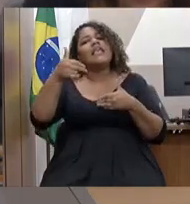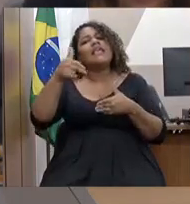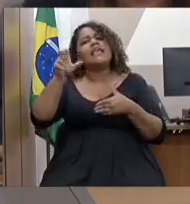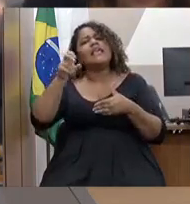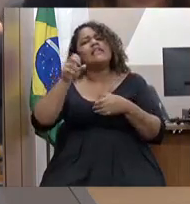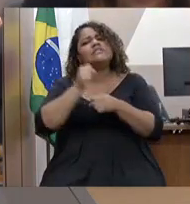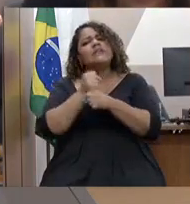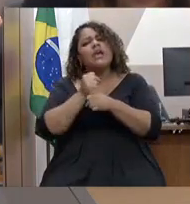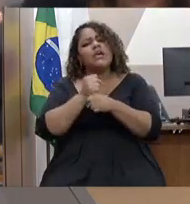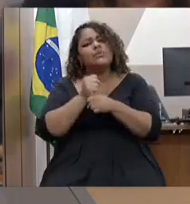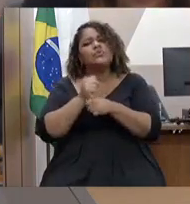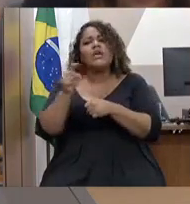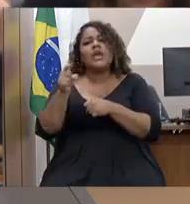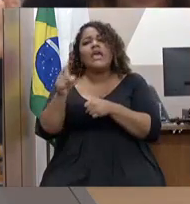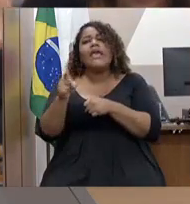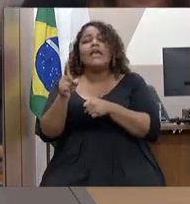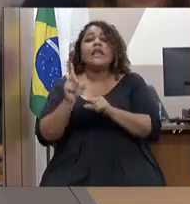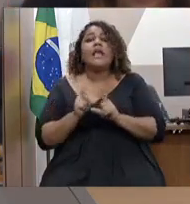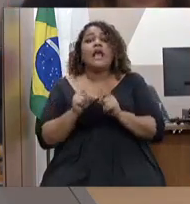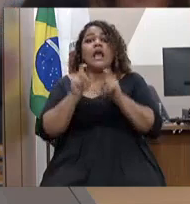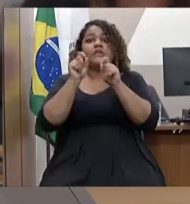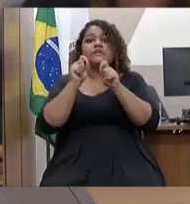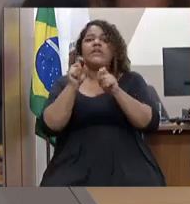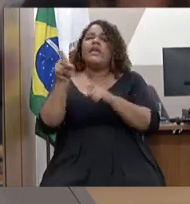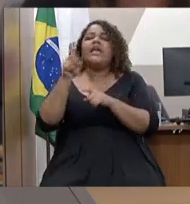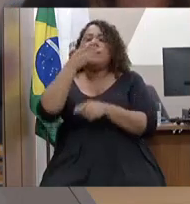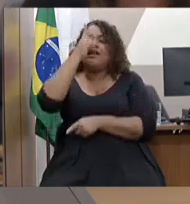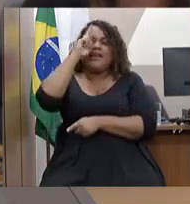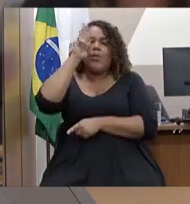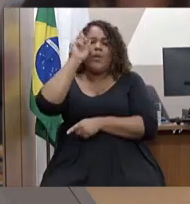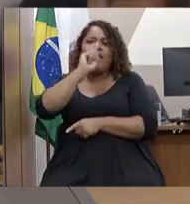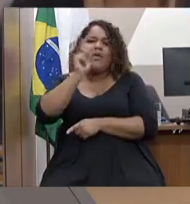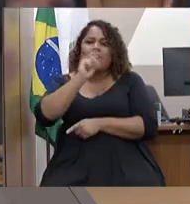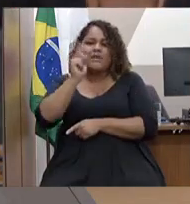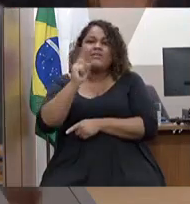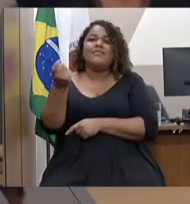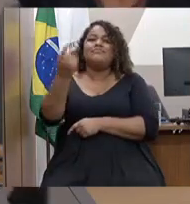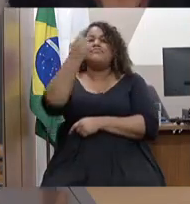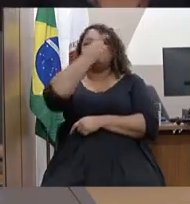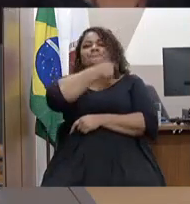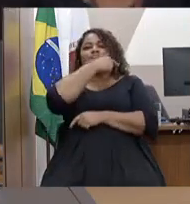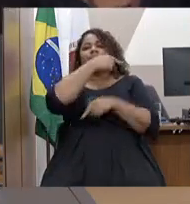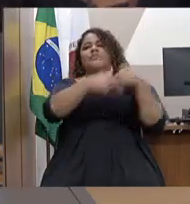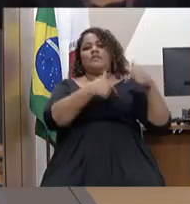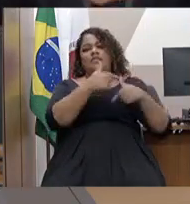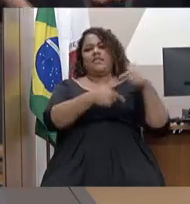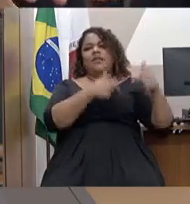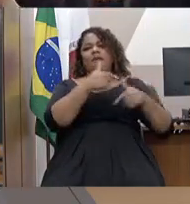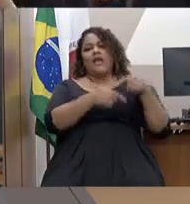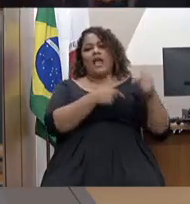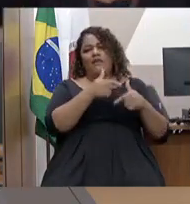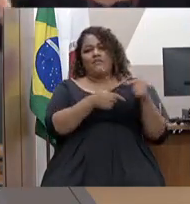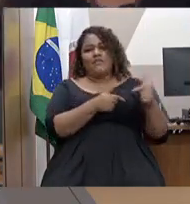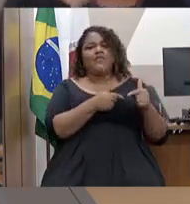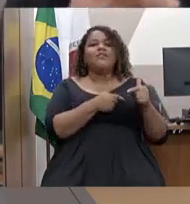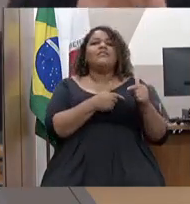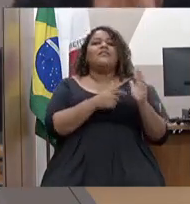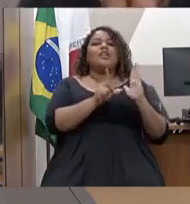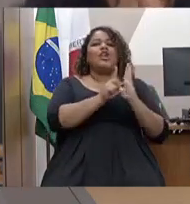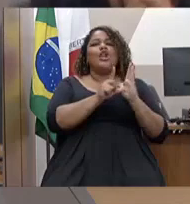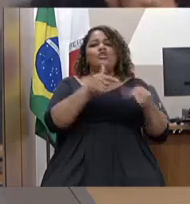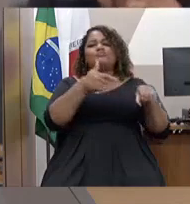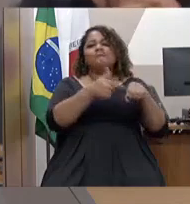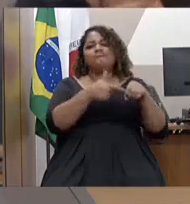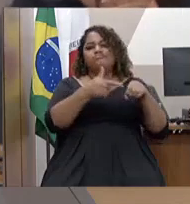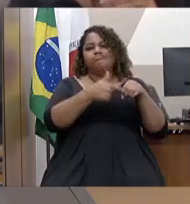posto de gasolina o tempo todo então esse tipo de Registro para fazer o nexo a ligação entre a doença e o